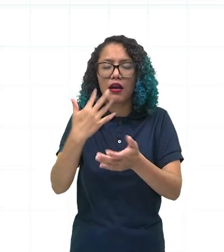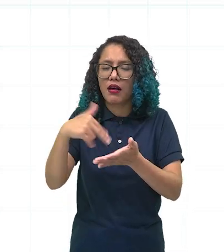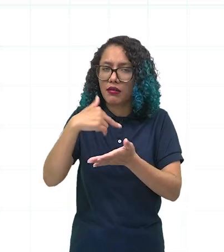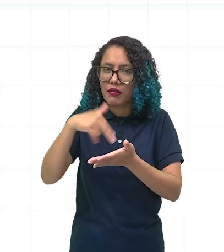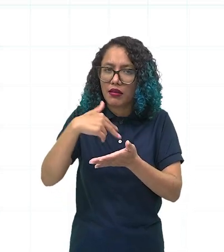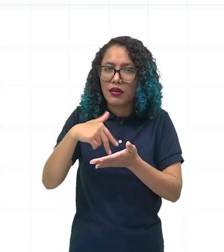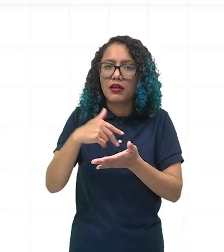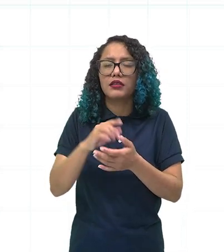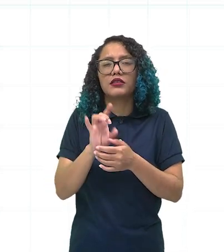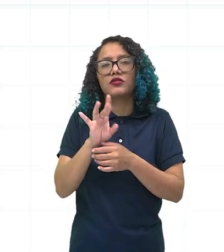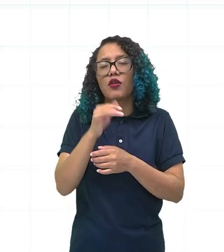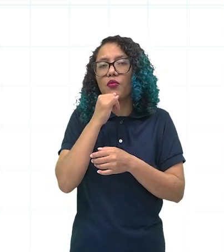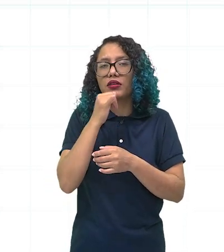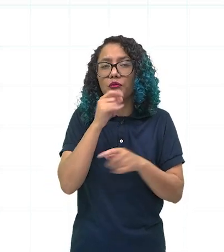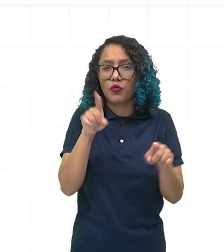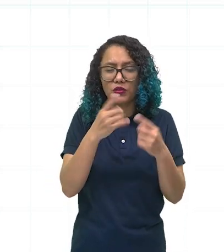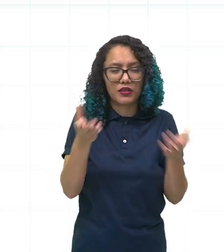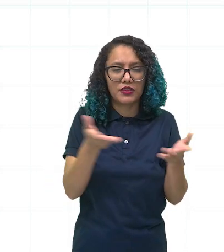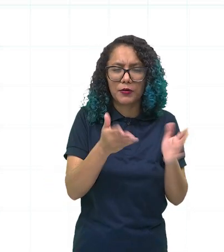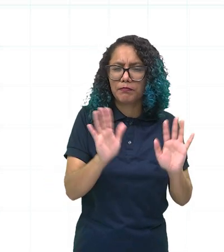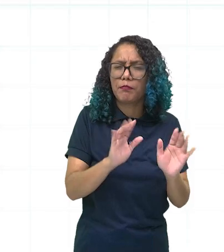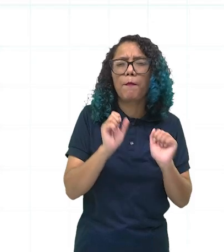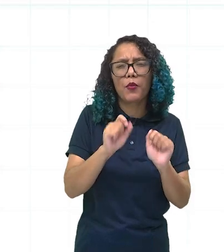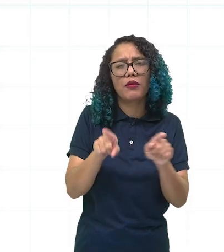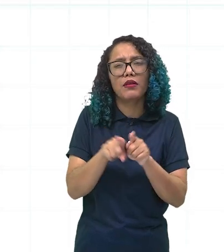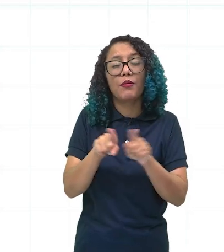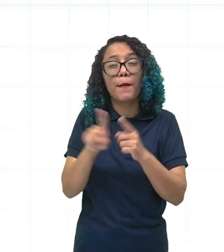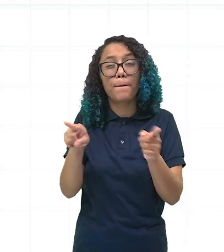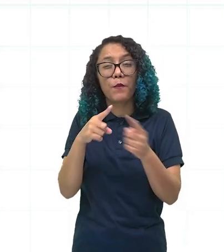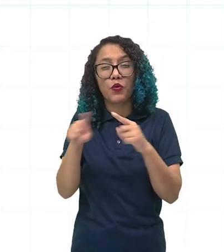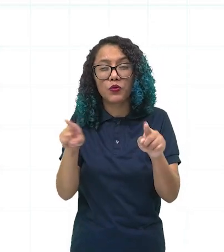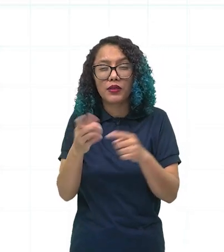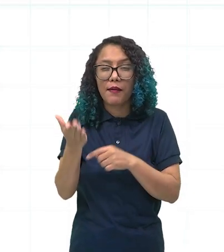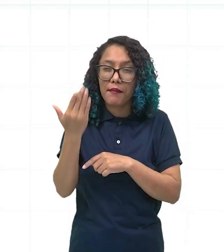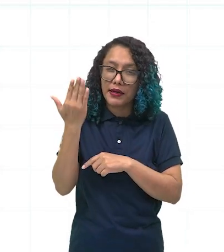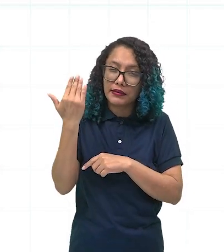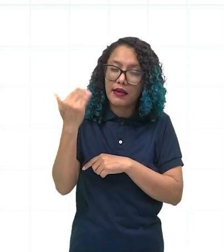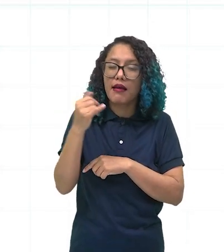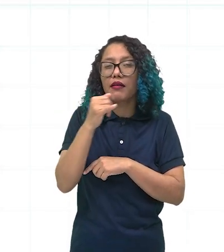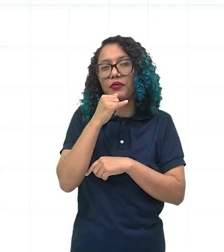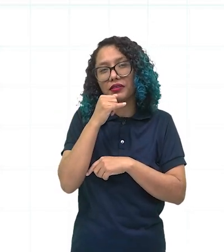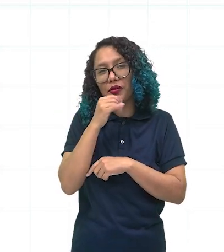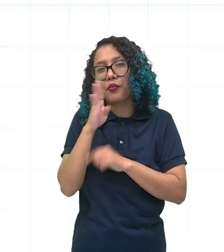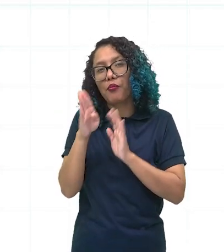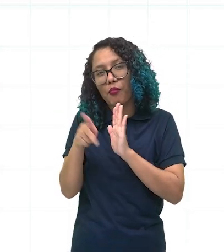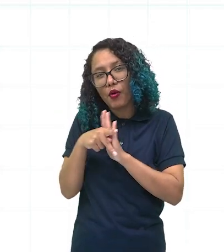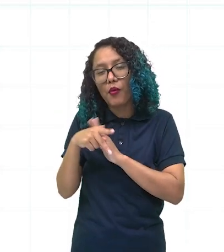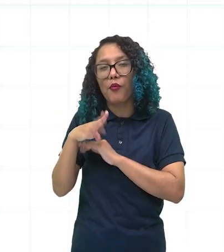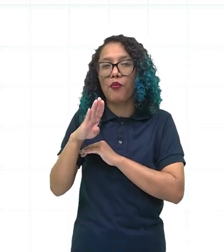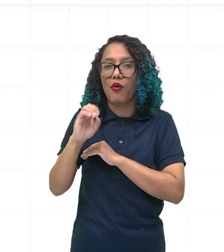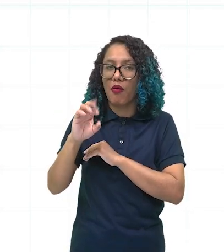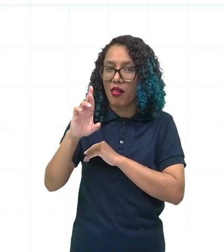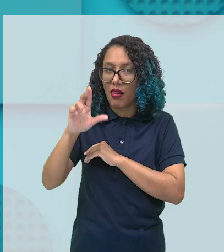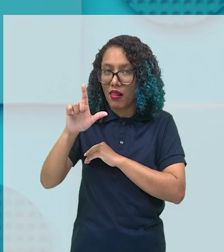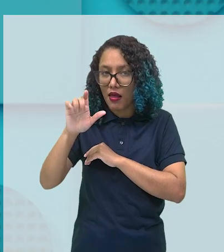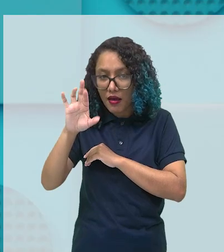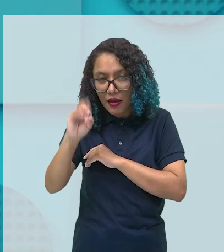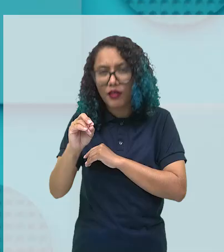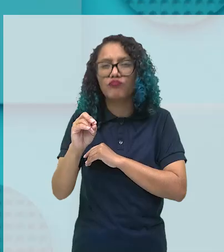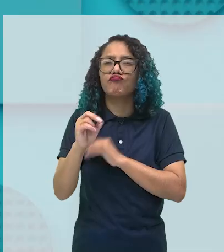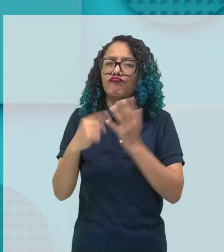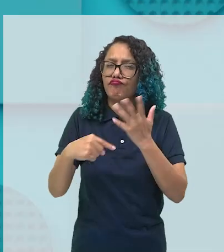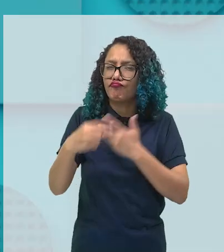prendam somente às músicas atuais, tentem explorar as músicas mais antigas, como o bolero, que trazem ainda muitos